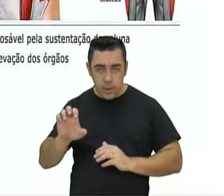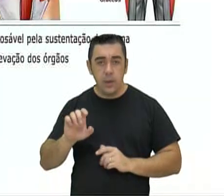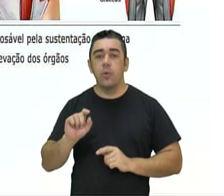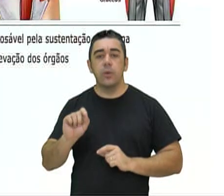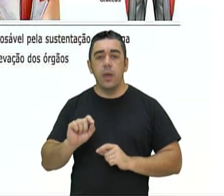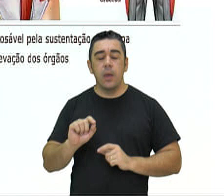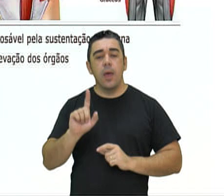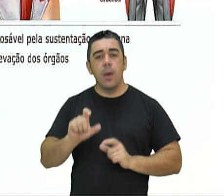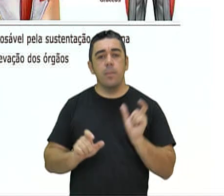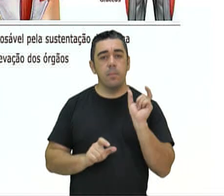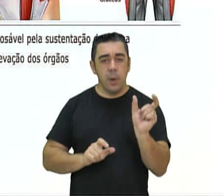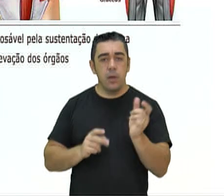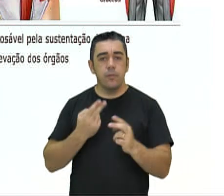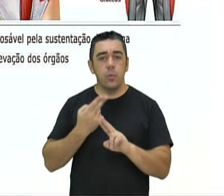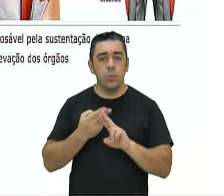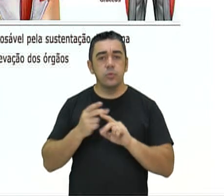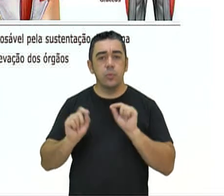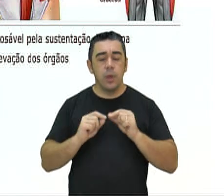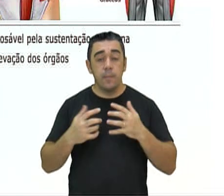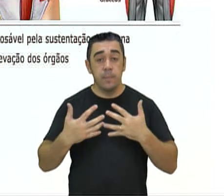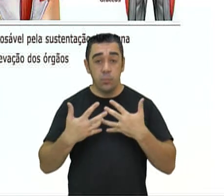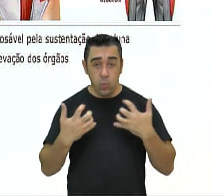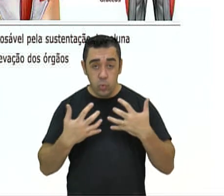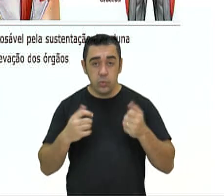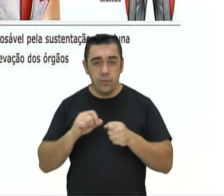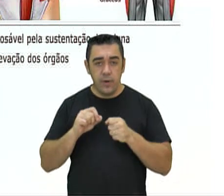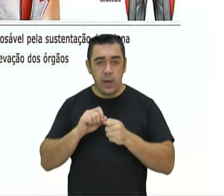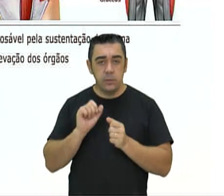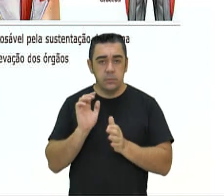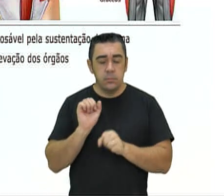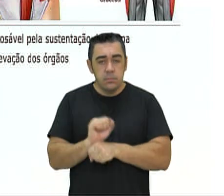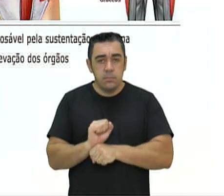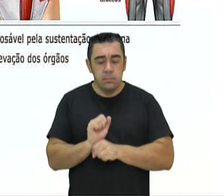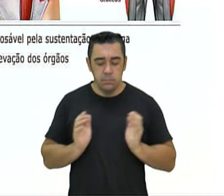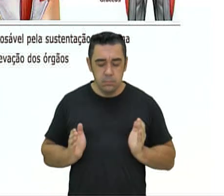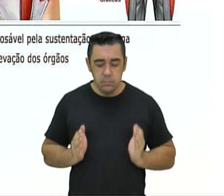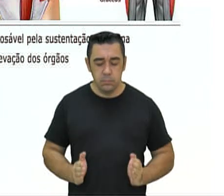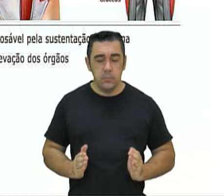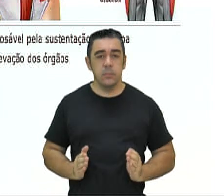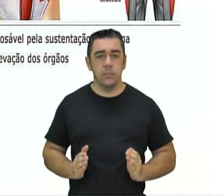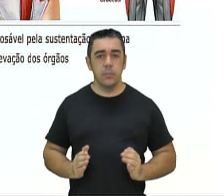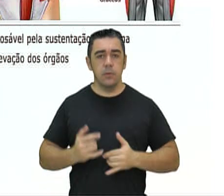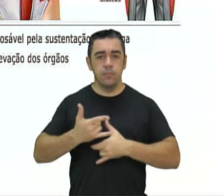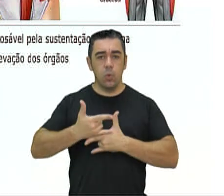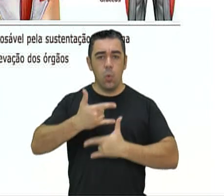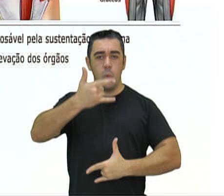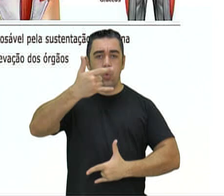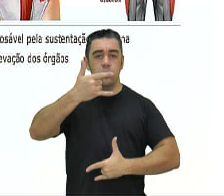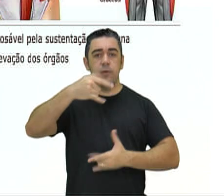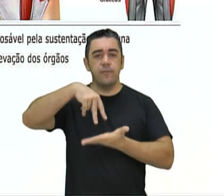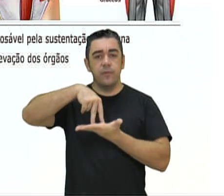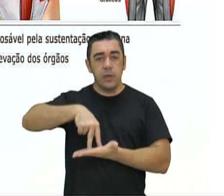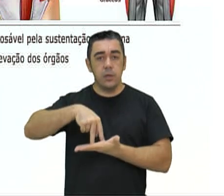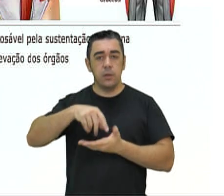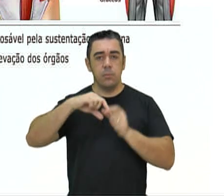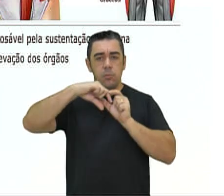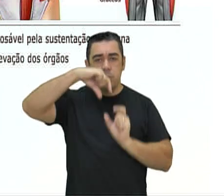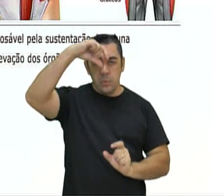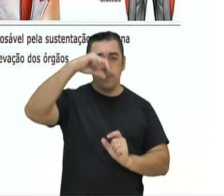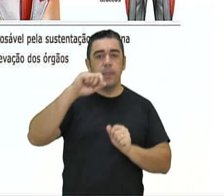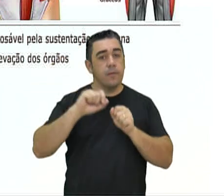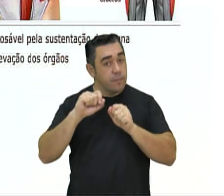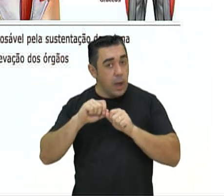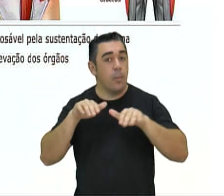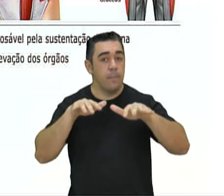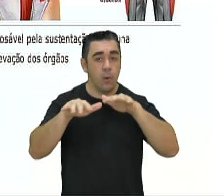termo utilizado para os músculos que fazem a estabilização da coluna. Consiste na habilidade de criar movimentos, então a